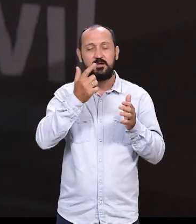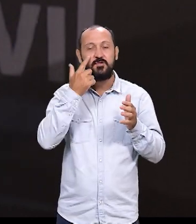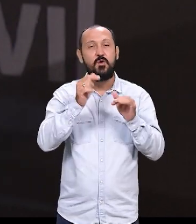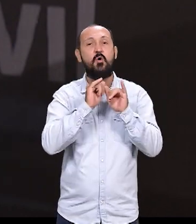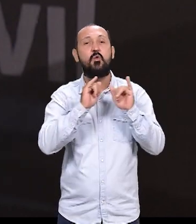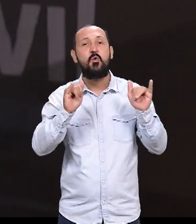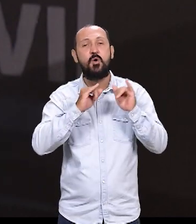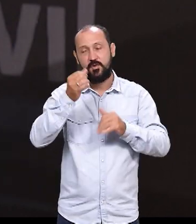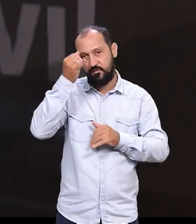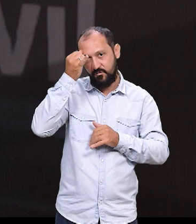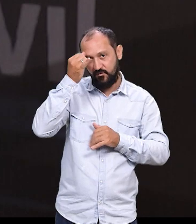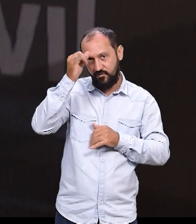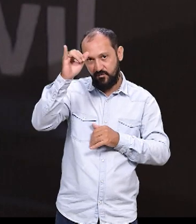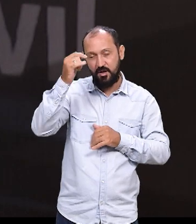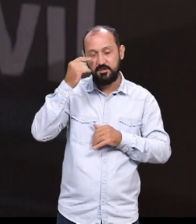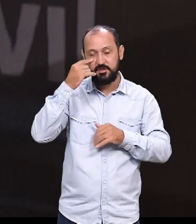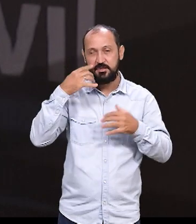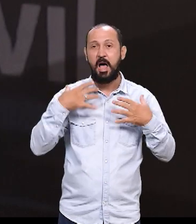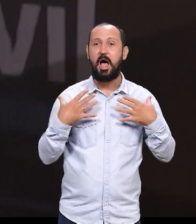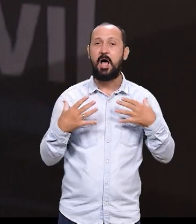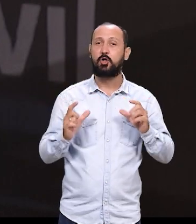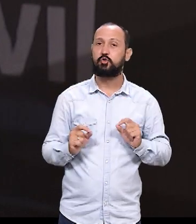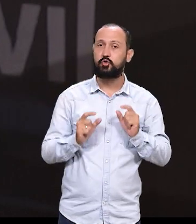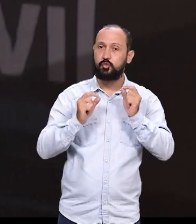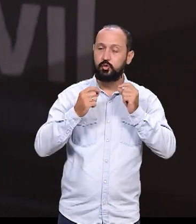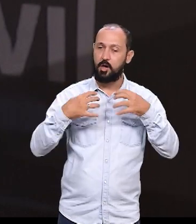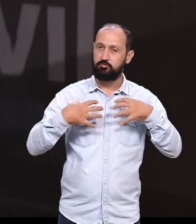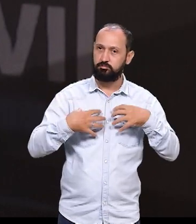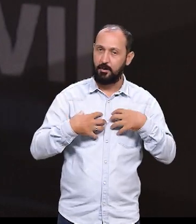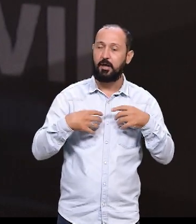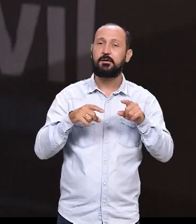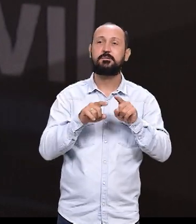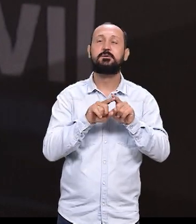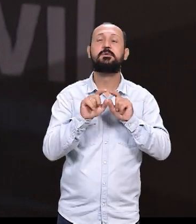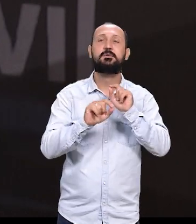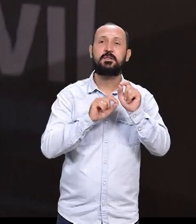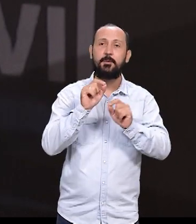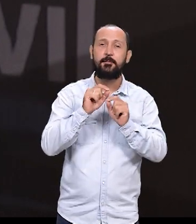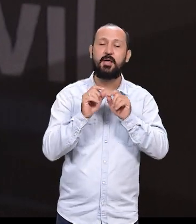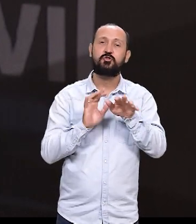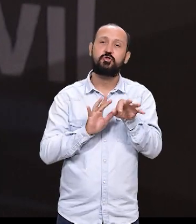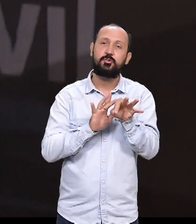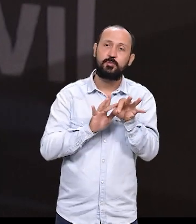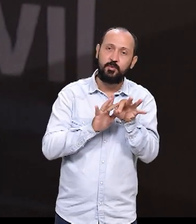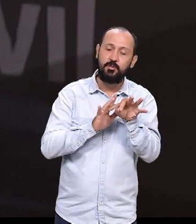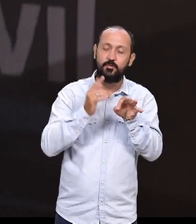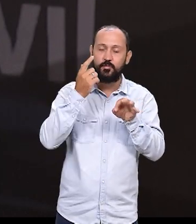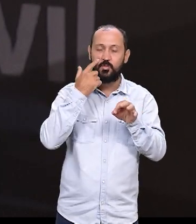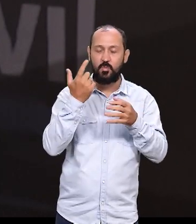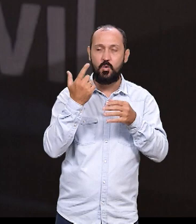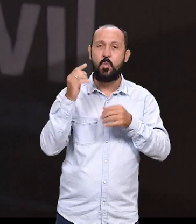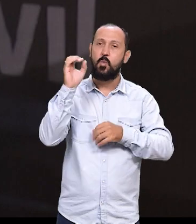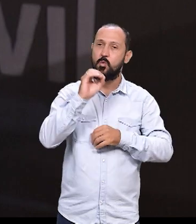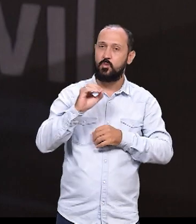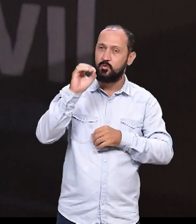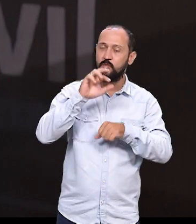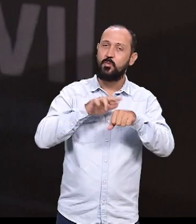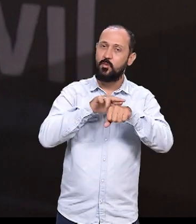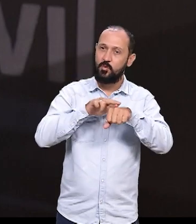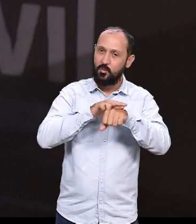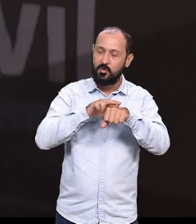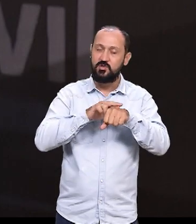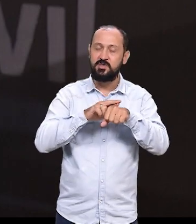no fim de ano sempre Vemos as campanhas de prevenção do câncer de mama e do câncer de próstata o